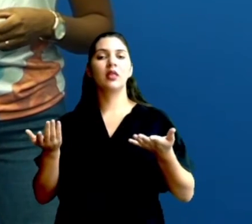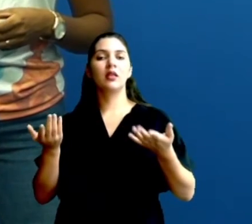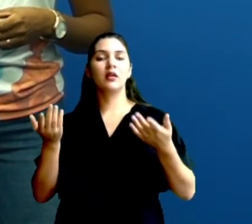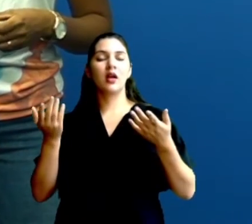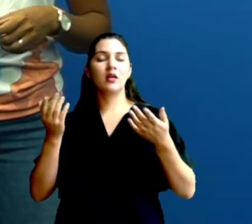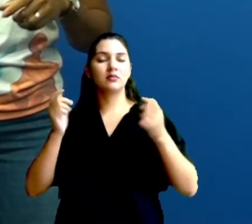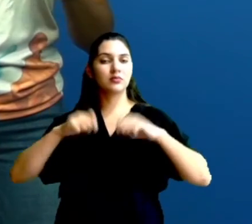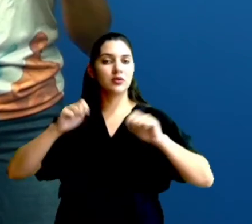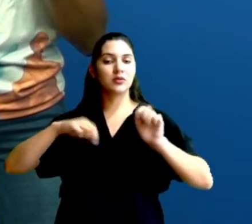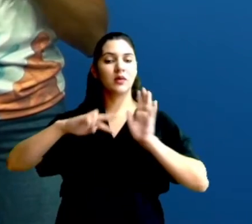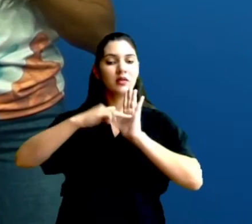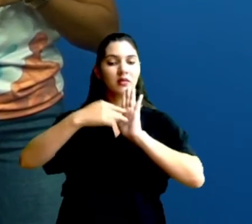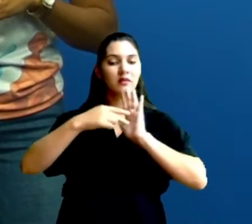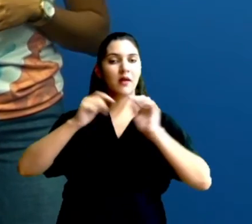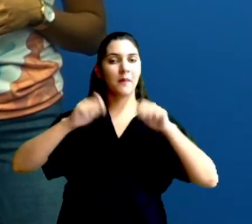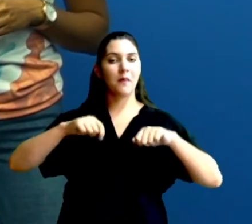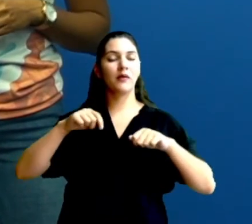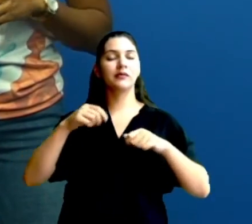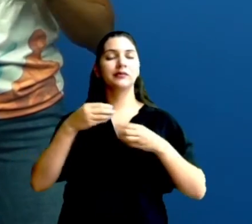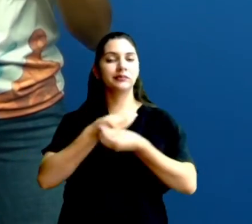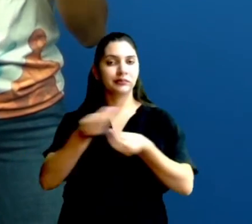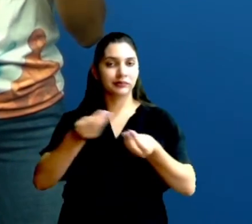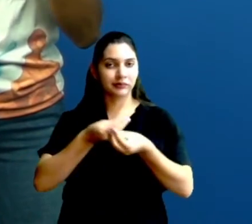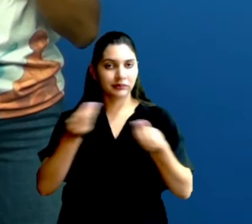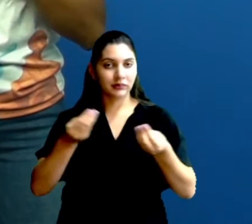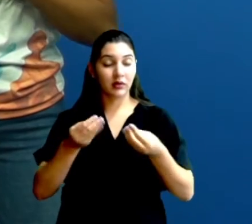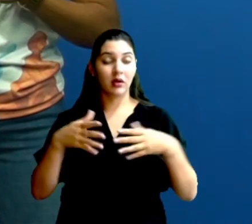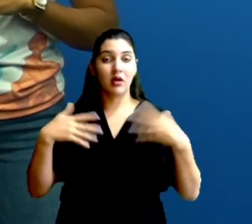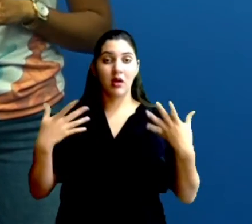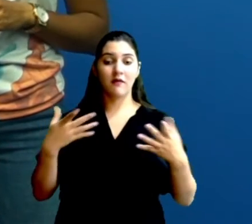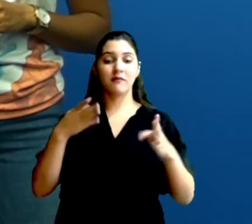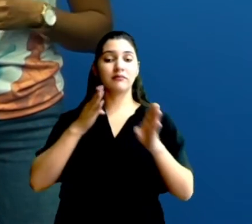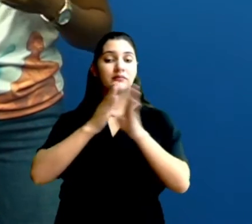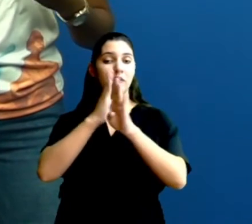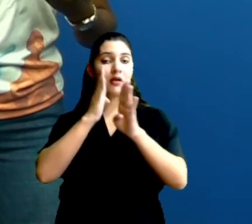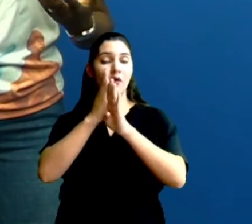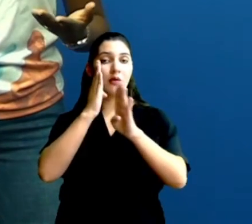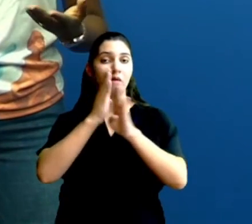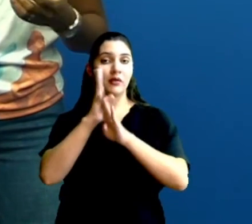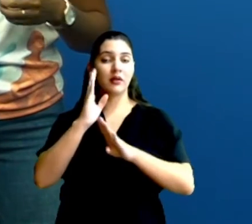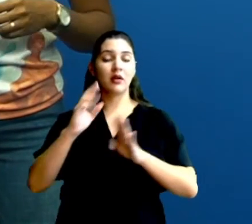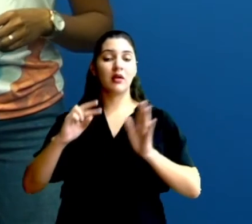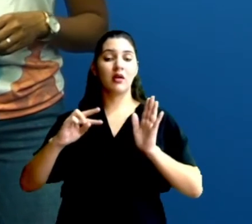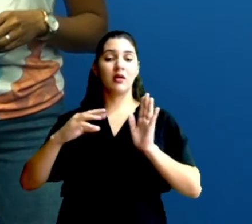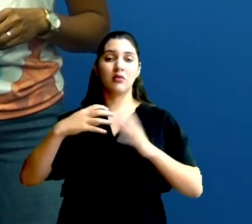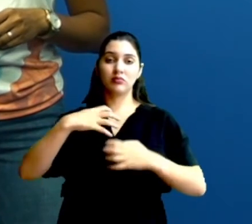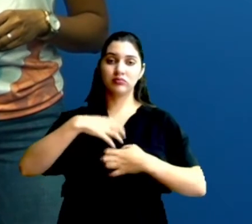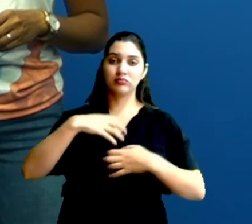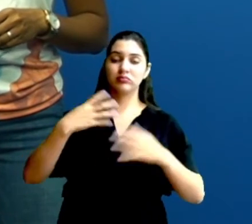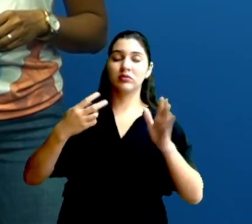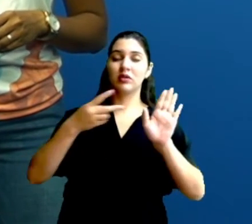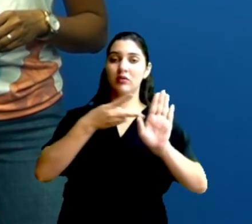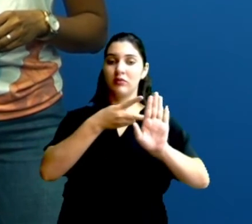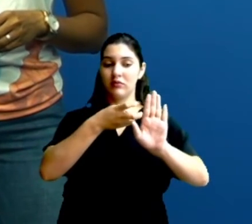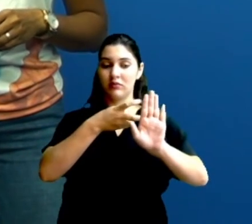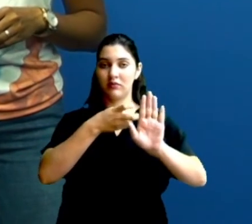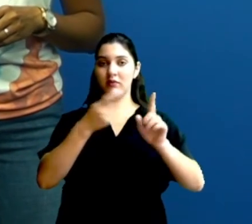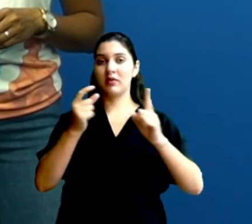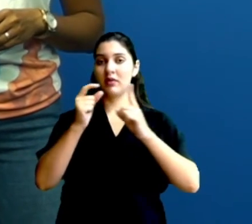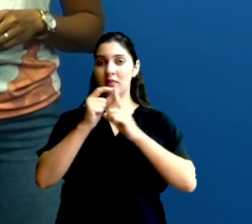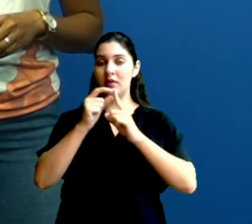de significados que elas podem te oferecer. E aí você vai encontrar o sentido figurado da